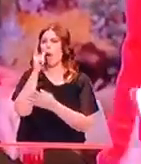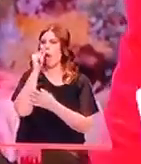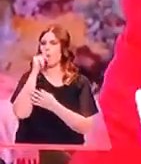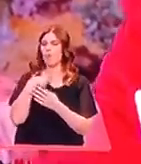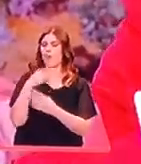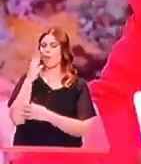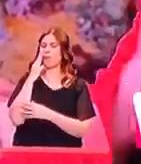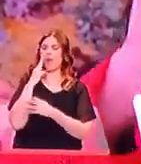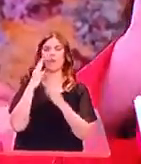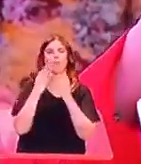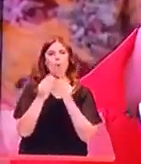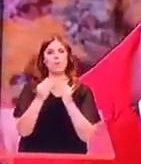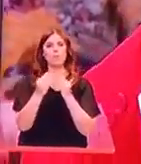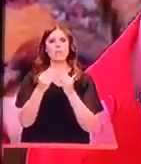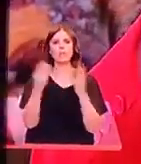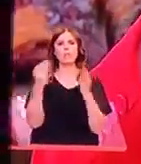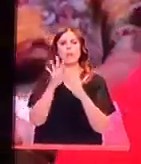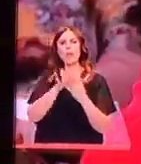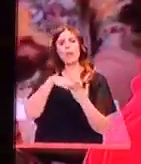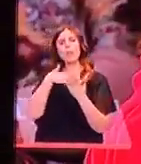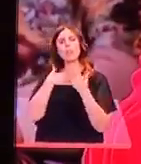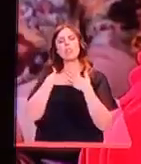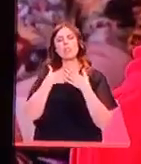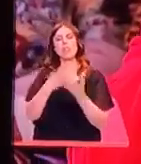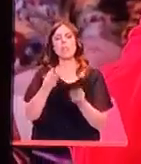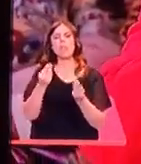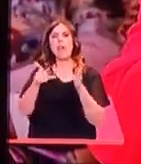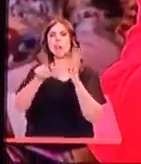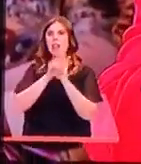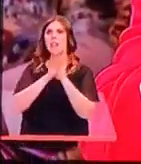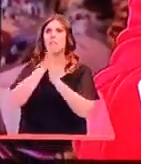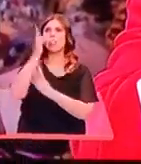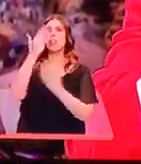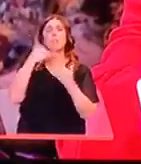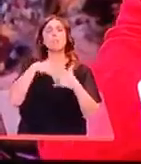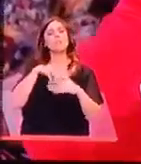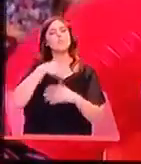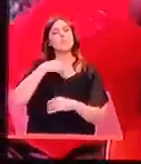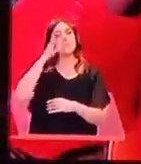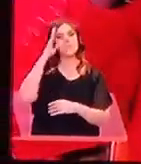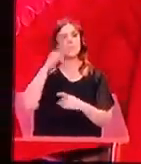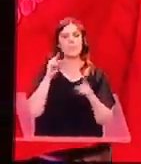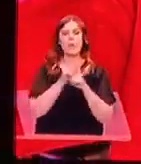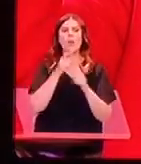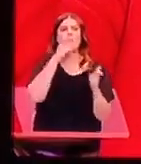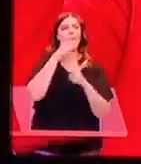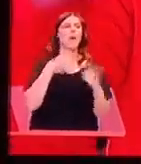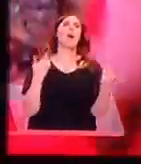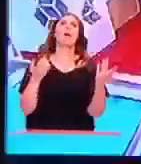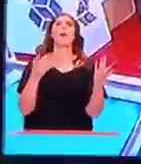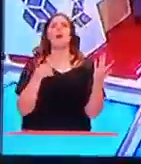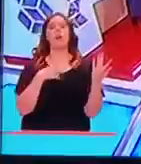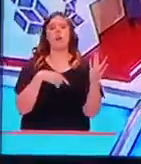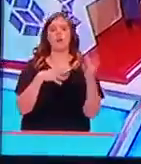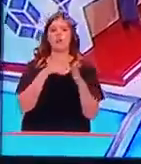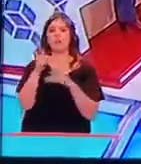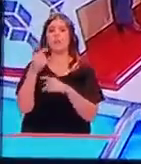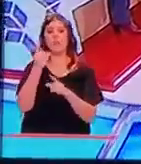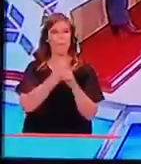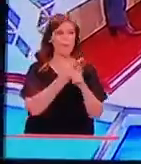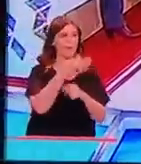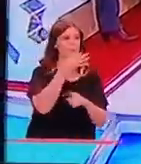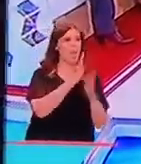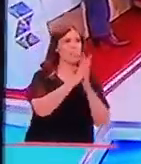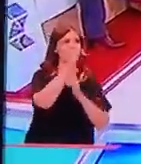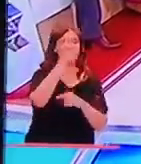muita fé e um homem que me entreguei sempre às leis de Deus, mas consciente. Não é aquela pessoa que... porque uma coisa é falar